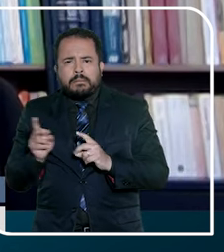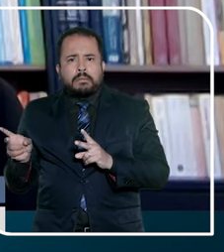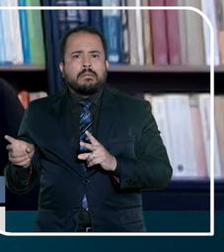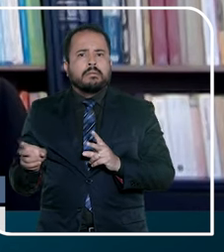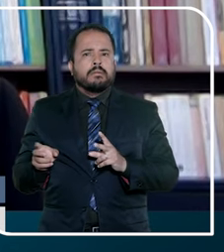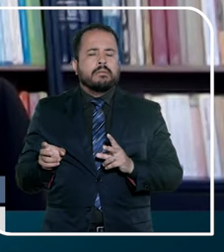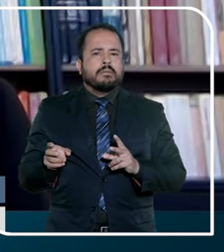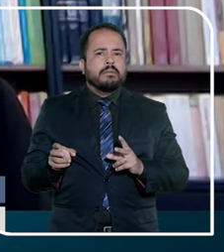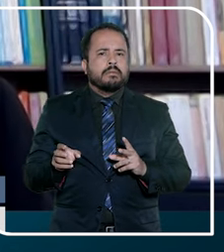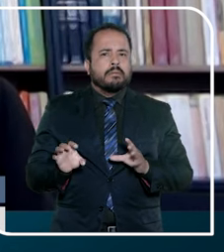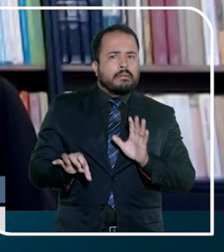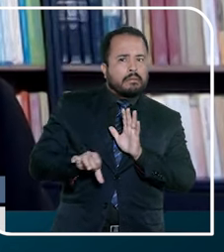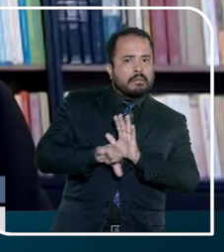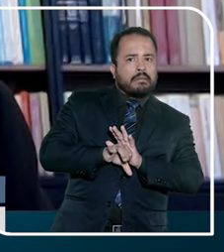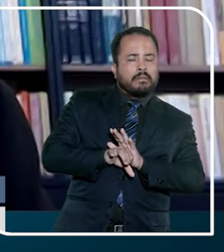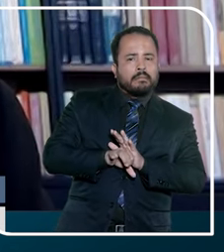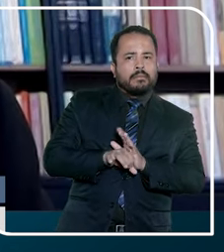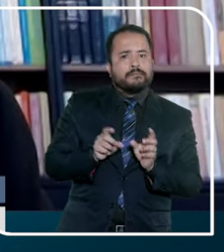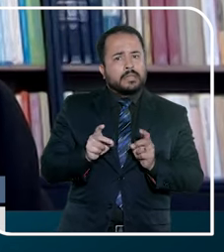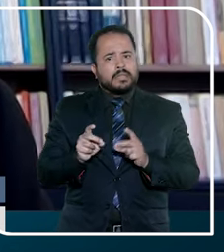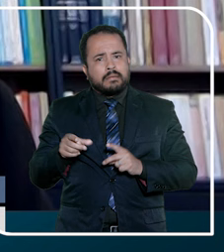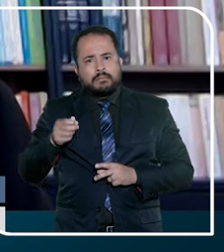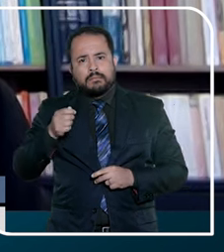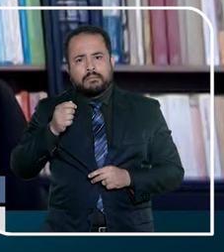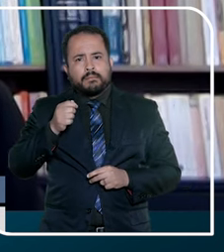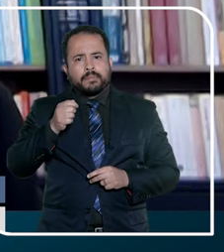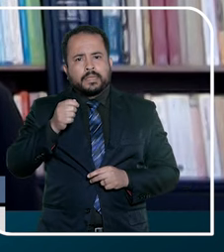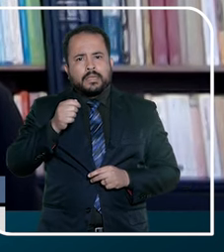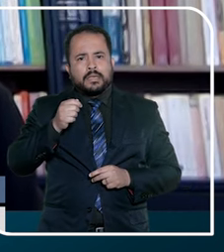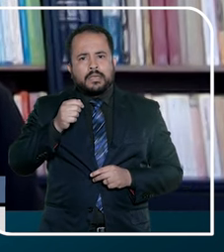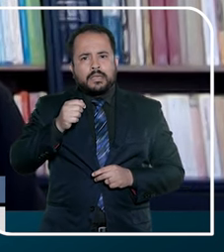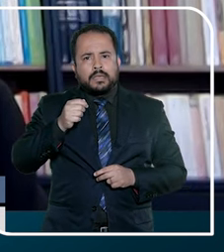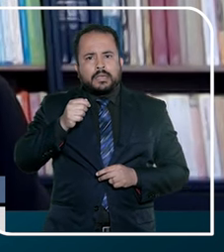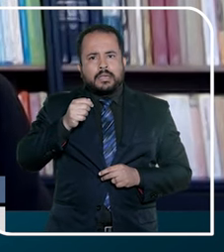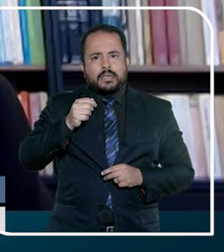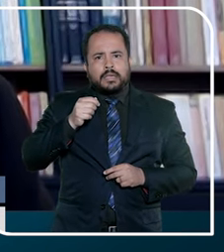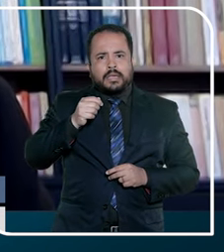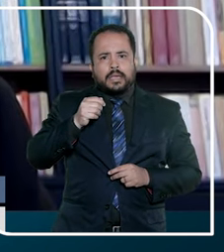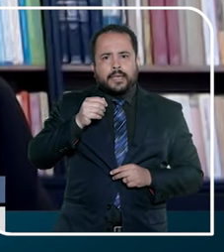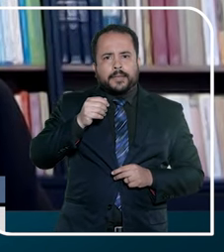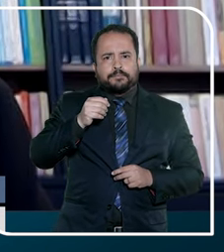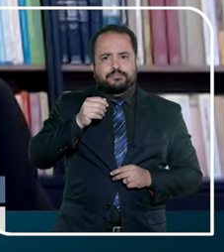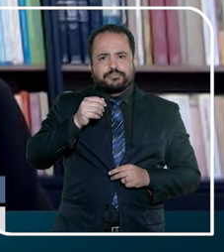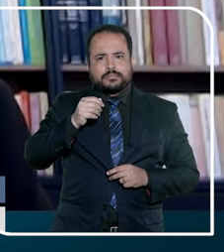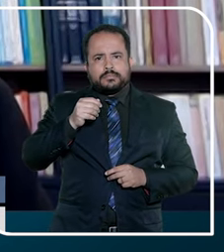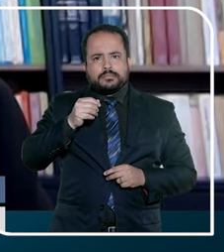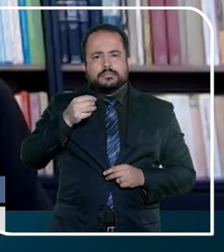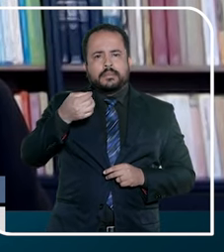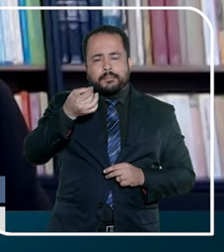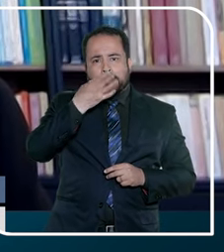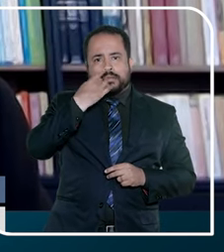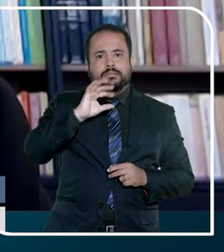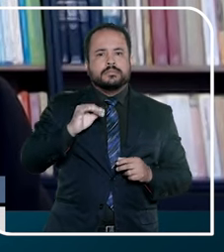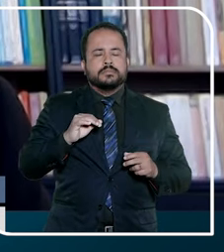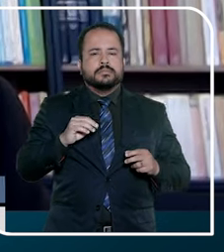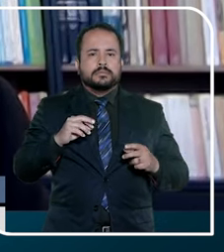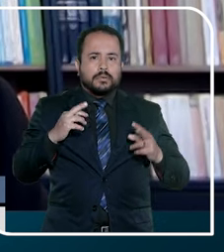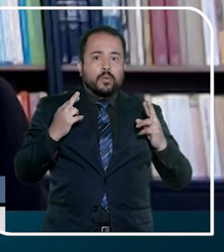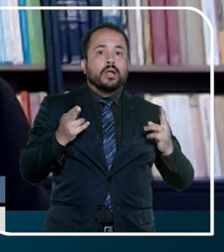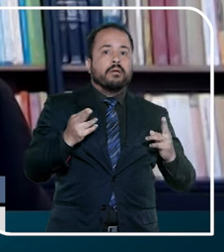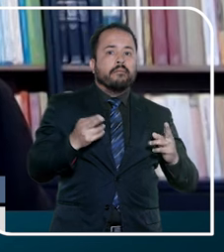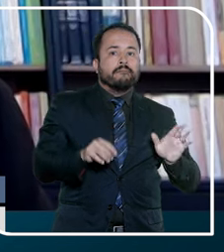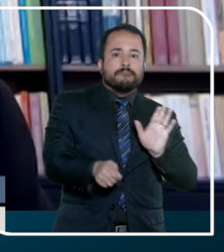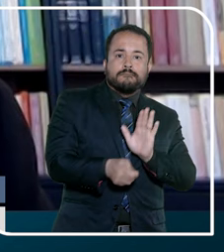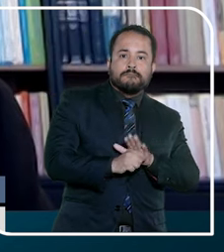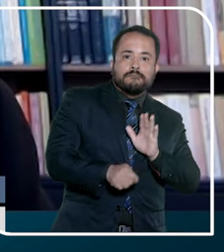eh se aproximar do crime de tráfico entorpecentes de tráfico de drogas então Eh